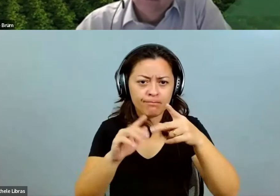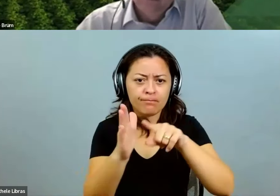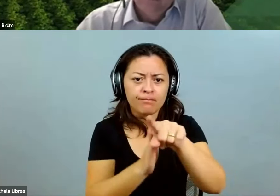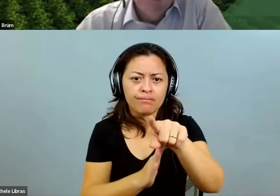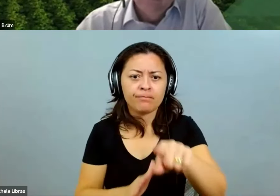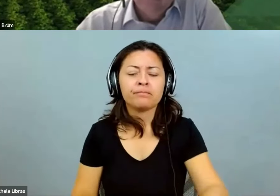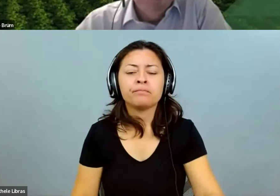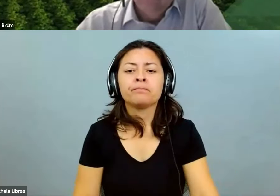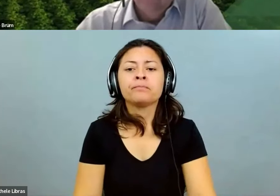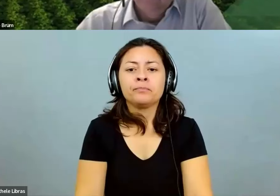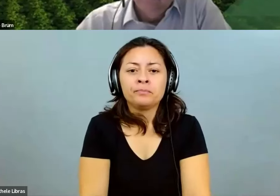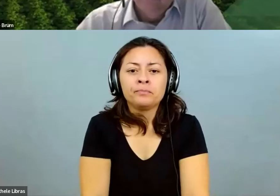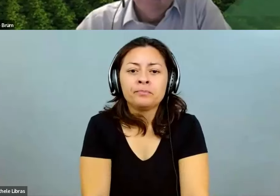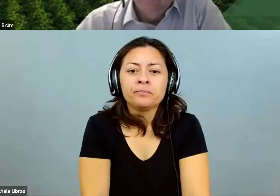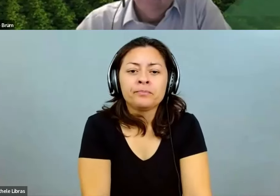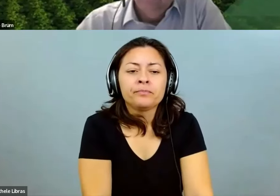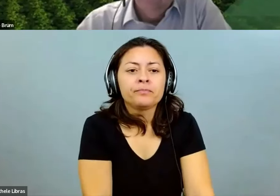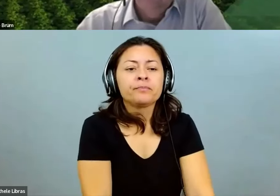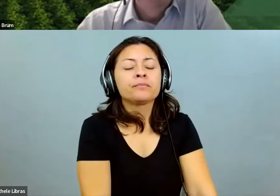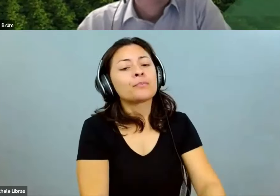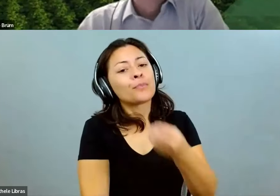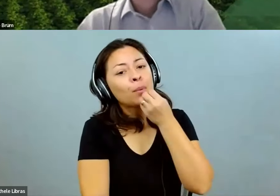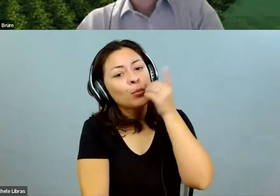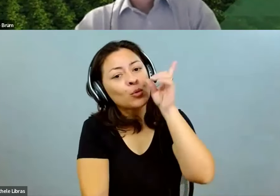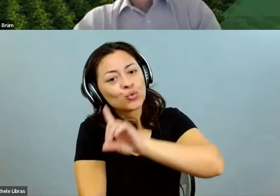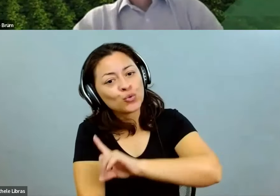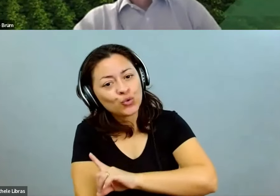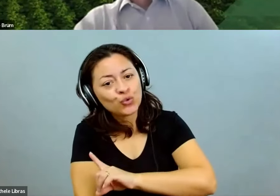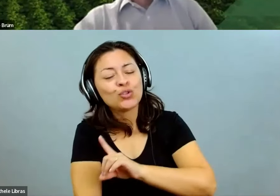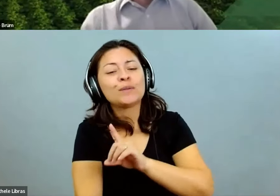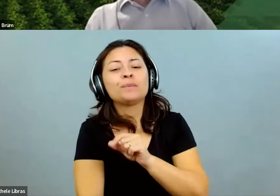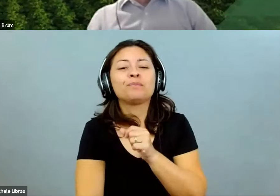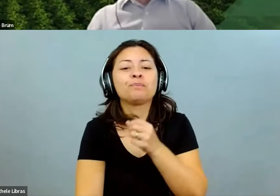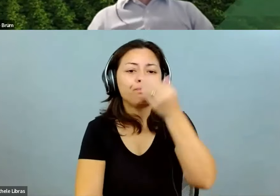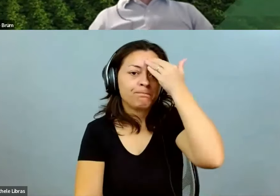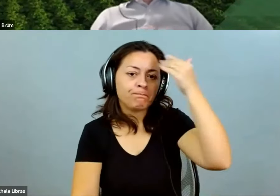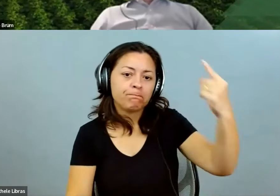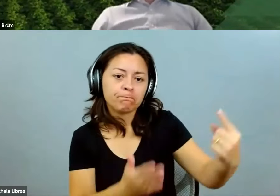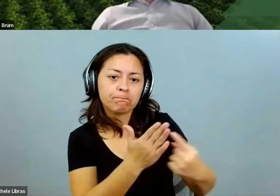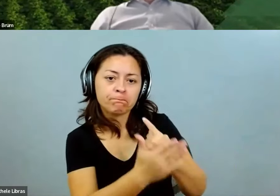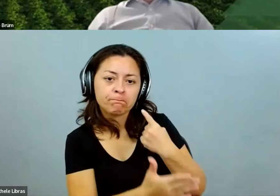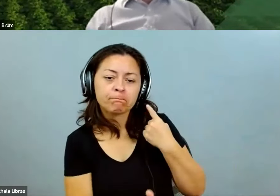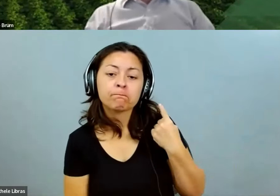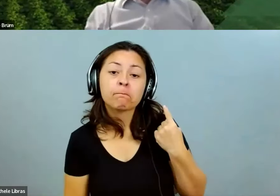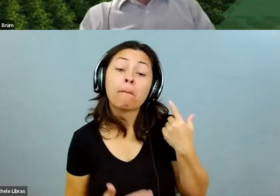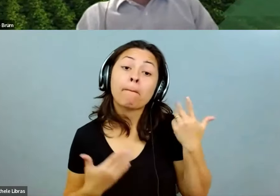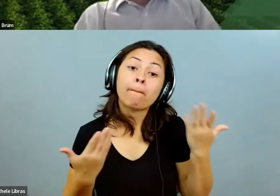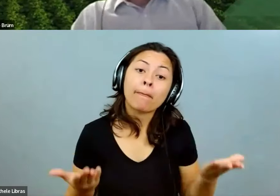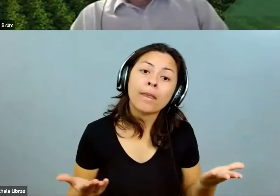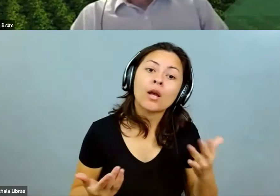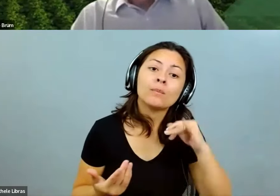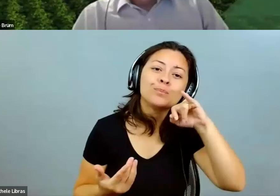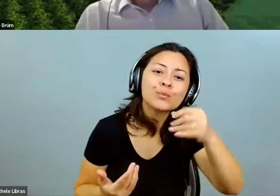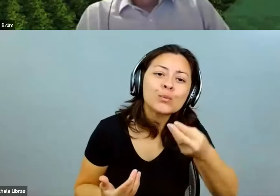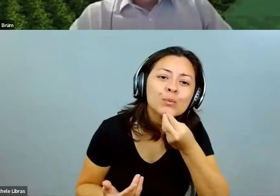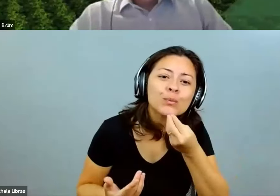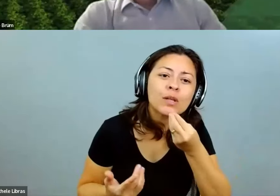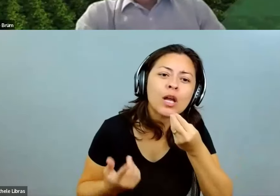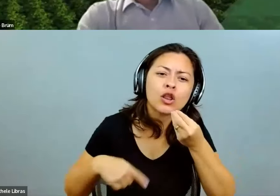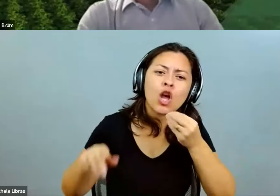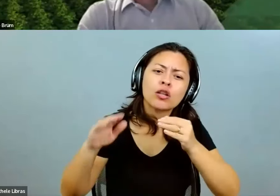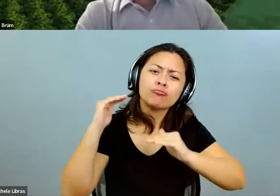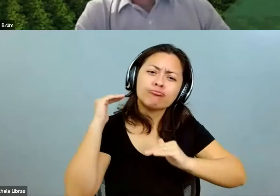obrigado bom dia Thiago obrigado pela pelas perguntas o oportunidades de crescimento thago se a